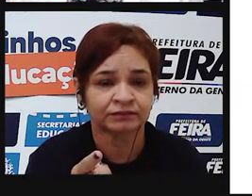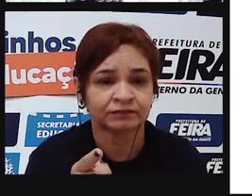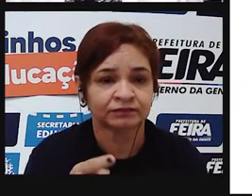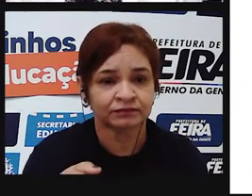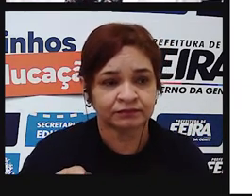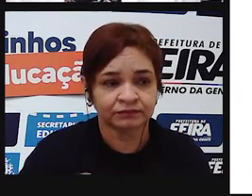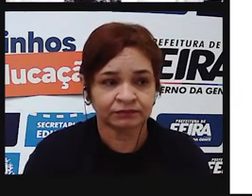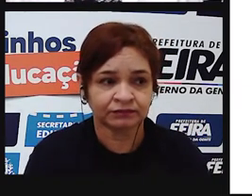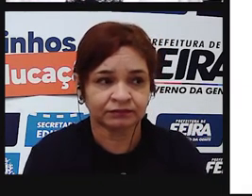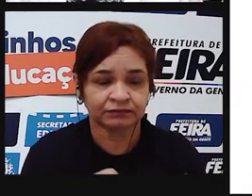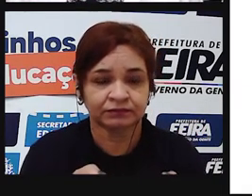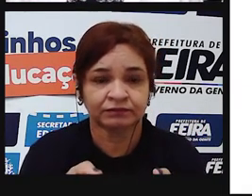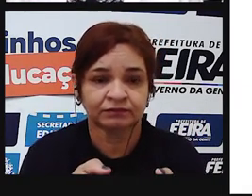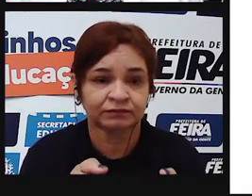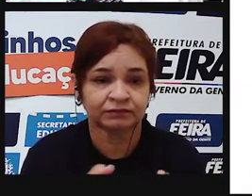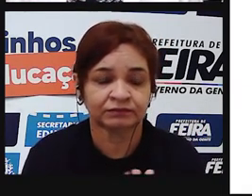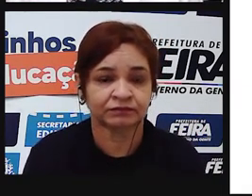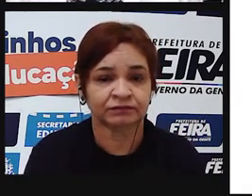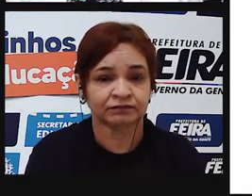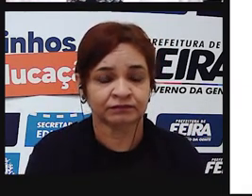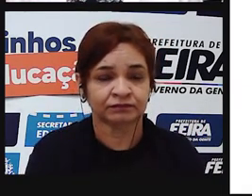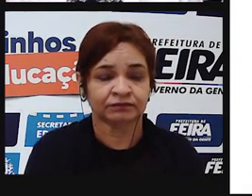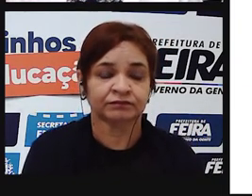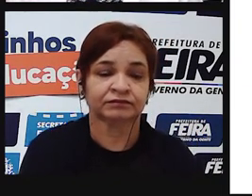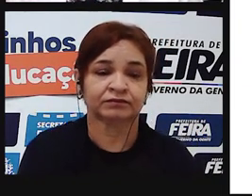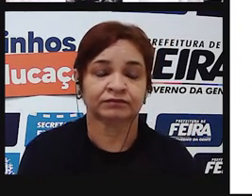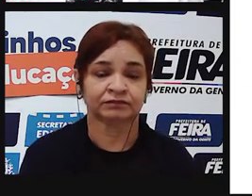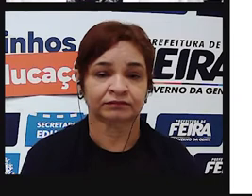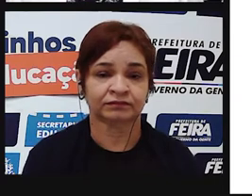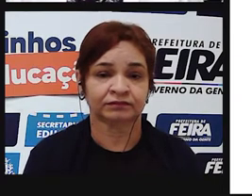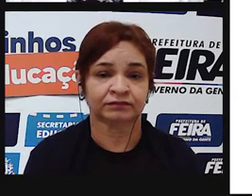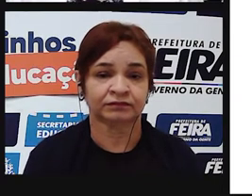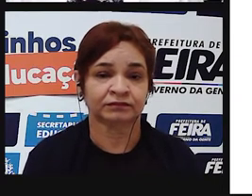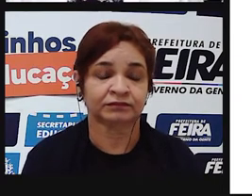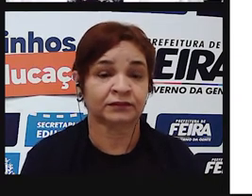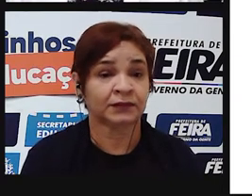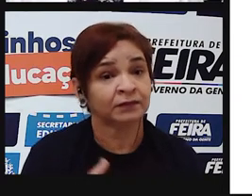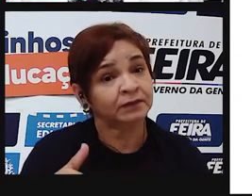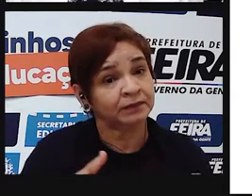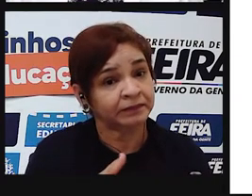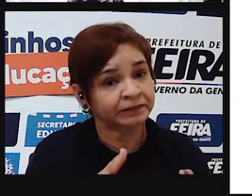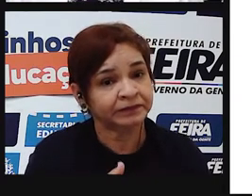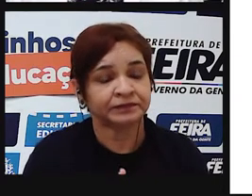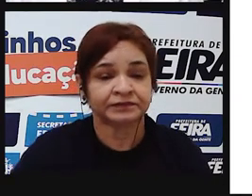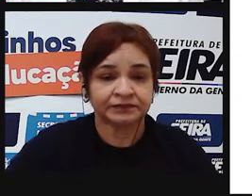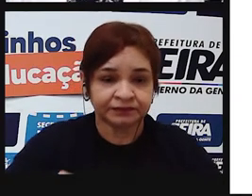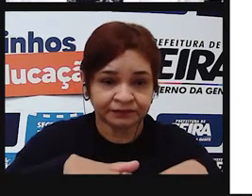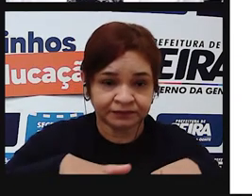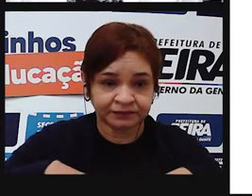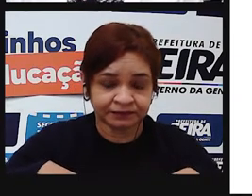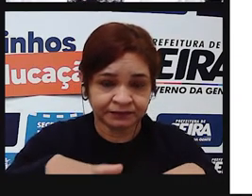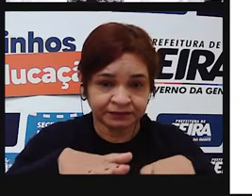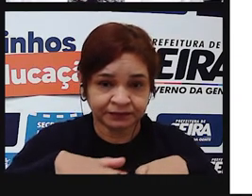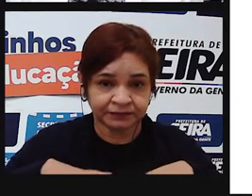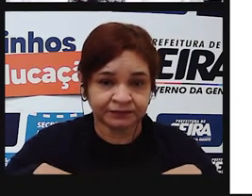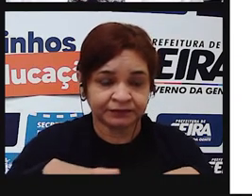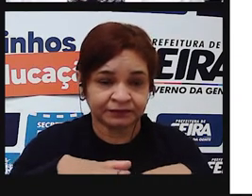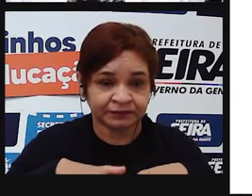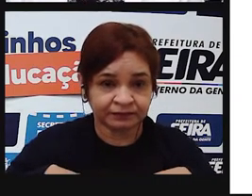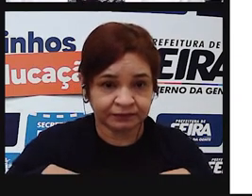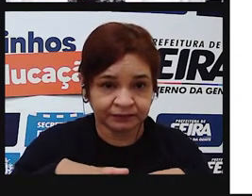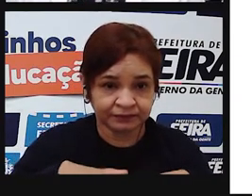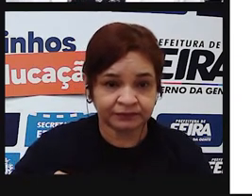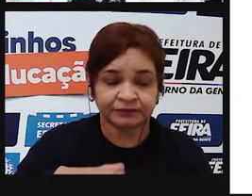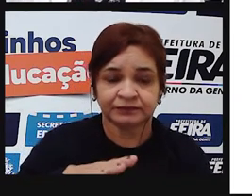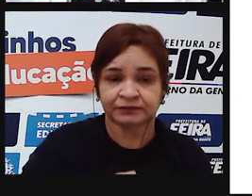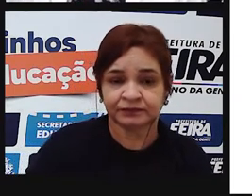principal da localidade de minha residência. Rua essa que foi calçada há bem 50 anos,